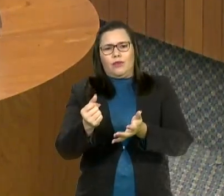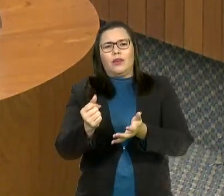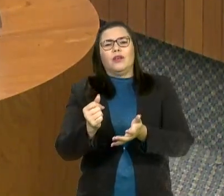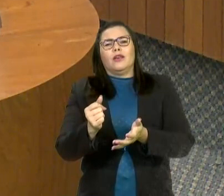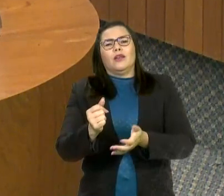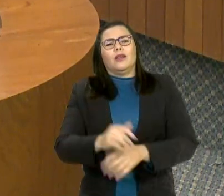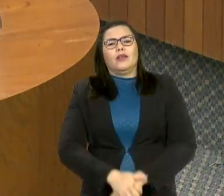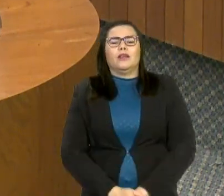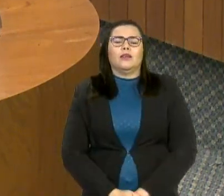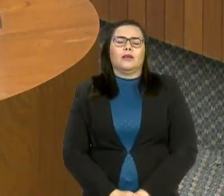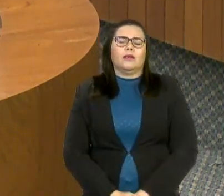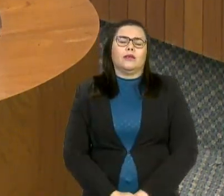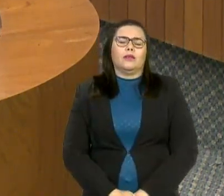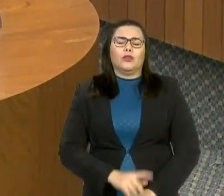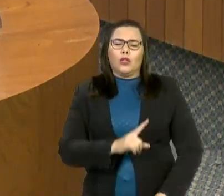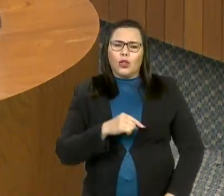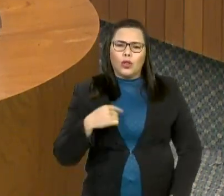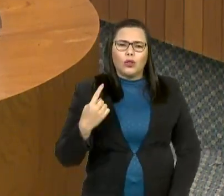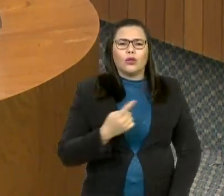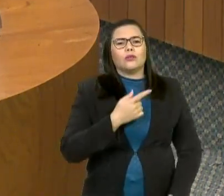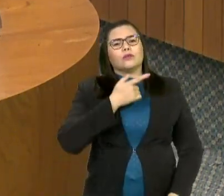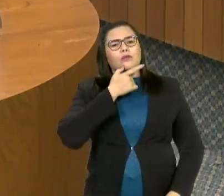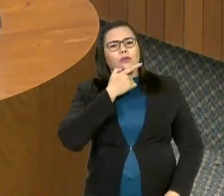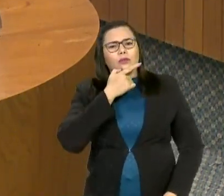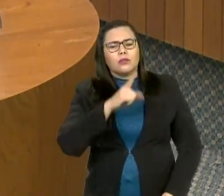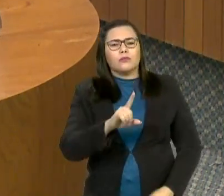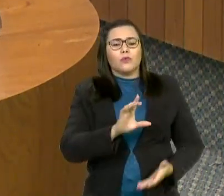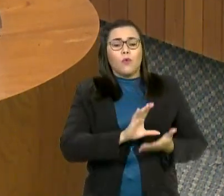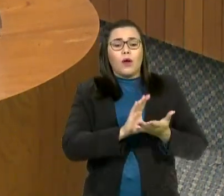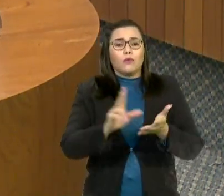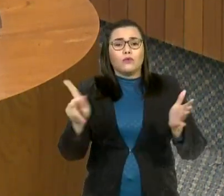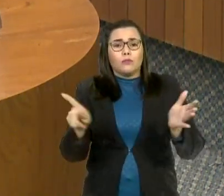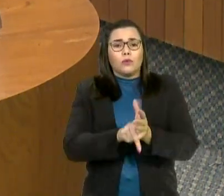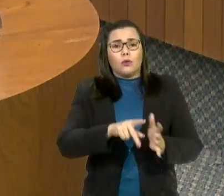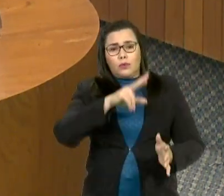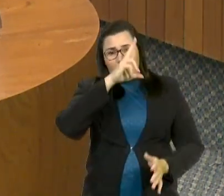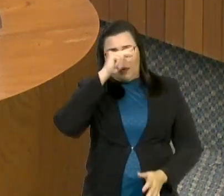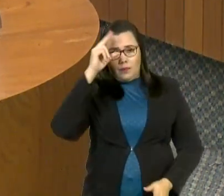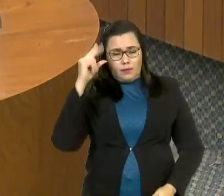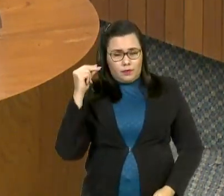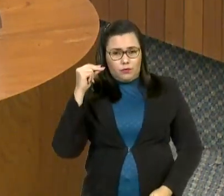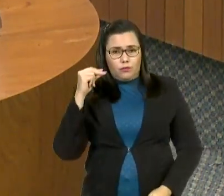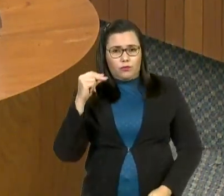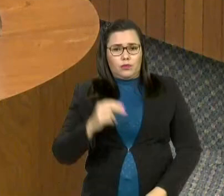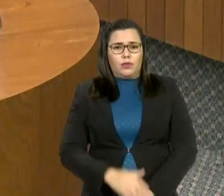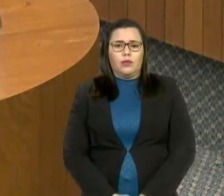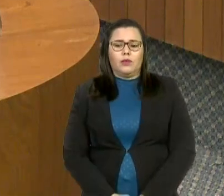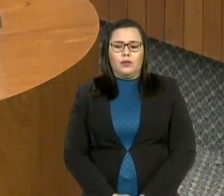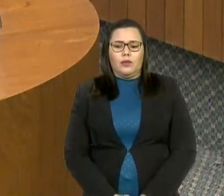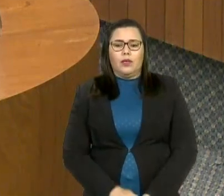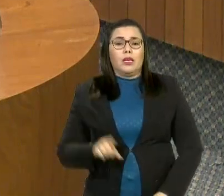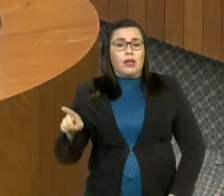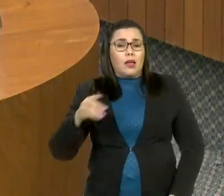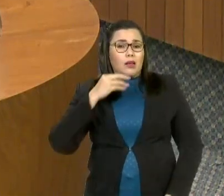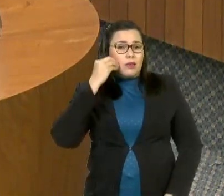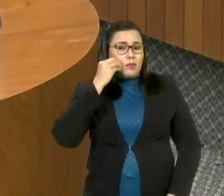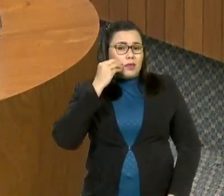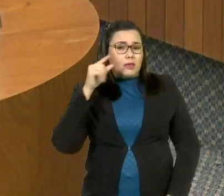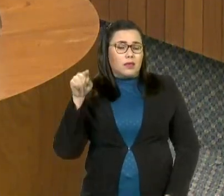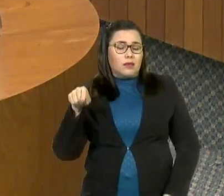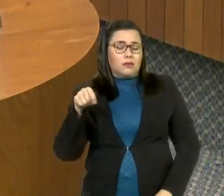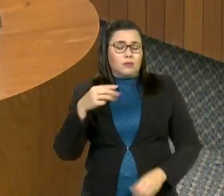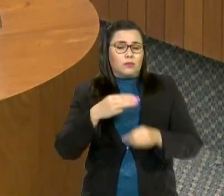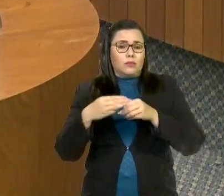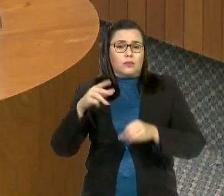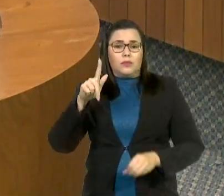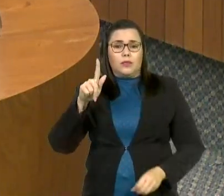os municípios para que eles pudessem, com recursos próprios, complementar e executar essas obras. E a experiência que nós tivemos em Grajaú pode ser replicada para o resto do Estado.